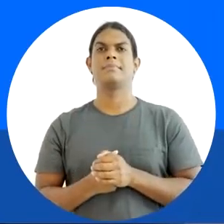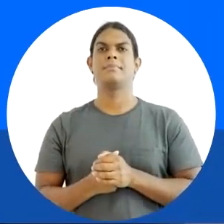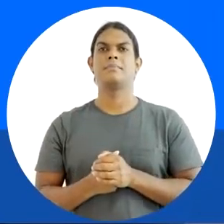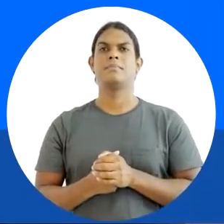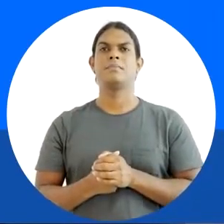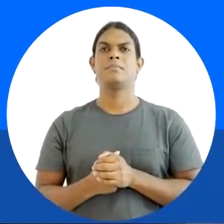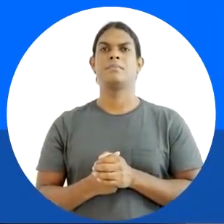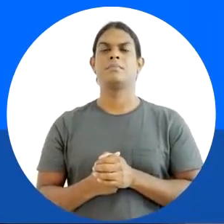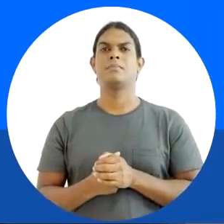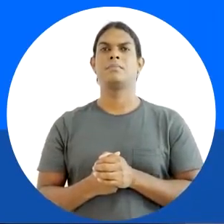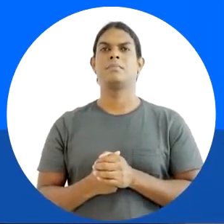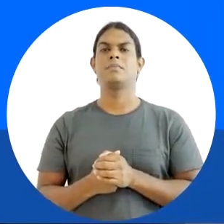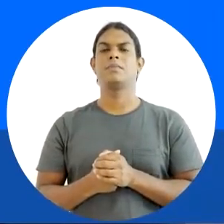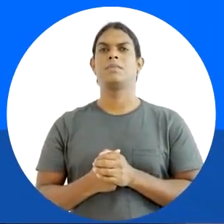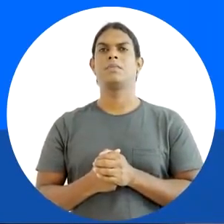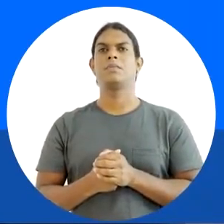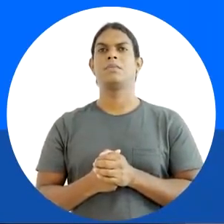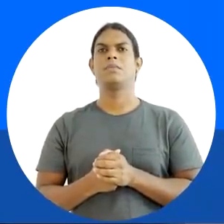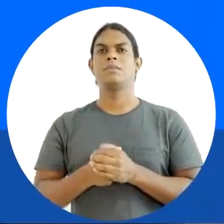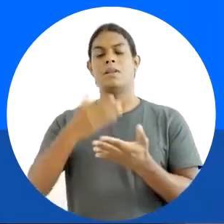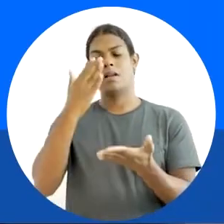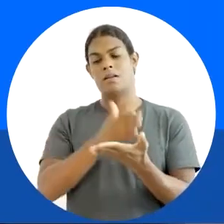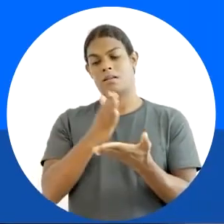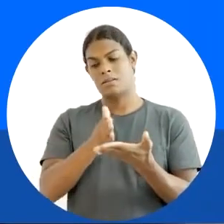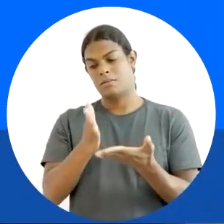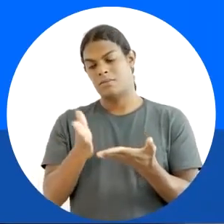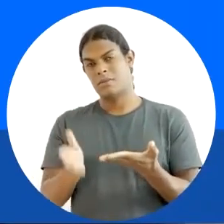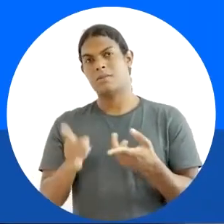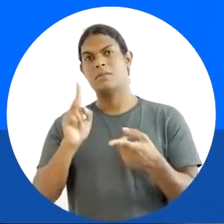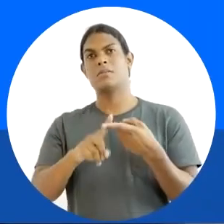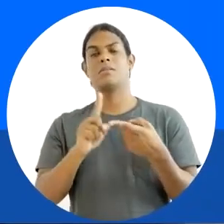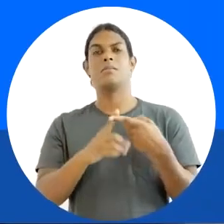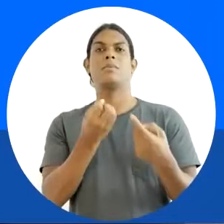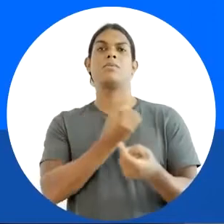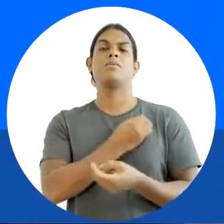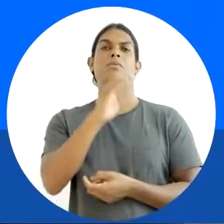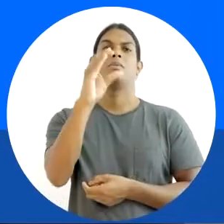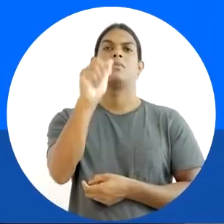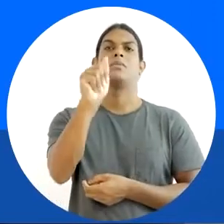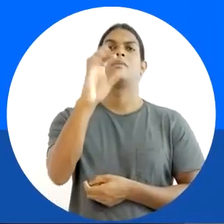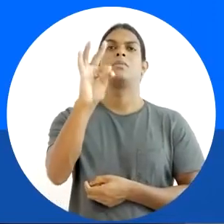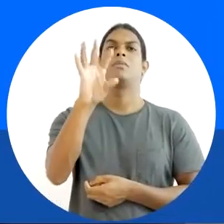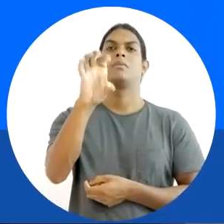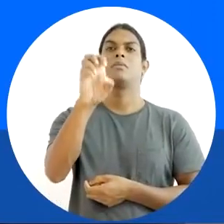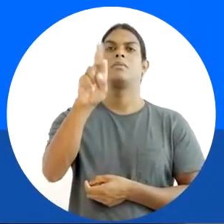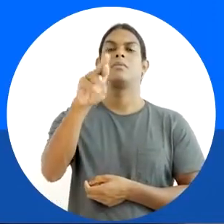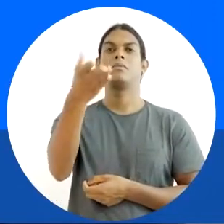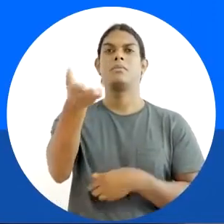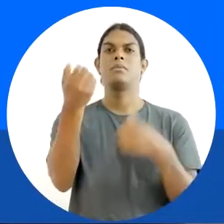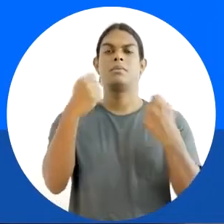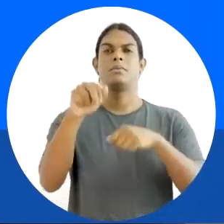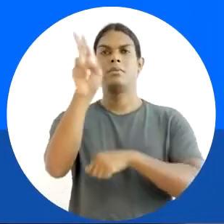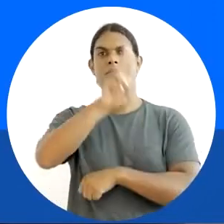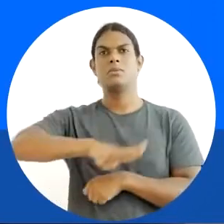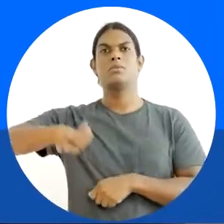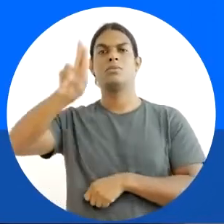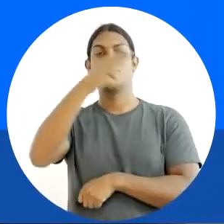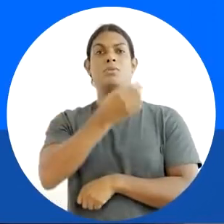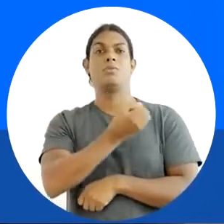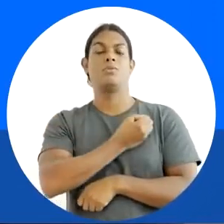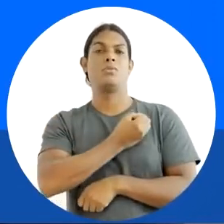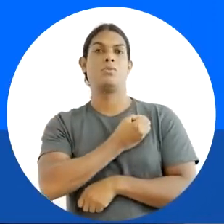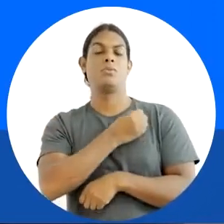à classificação no livro e ao número de Cater que vocês têm que utilizar, o código de